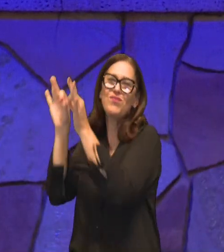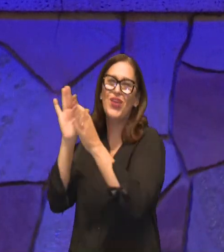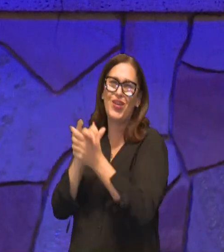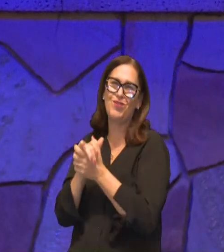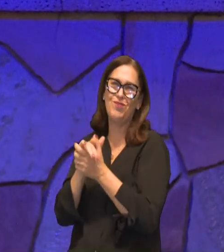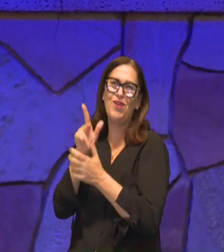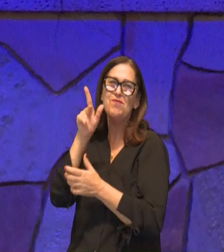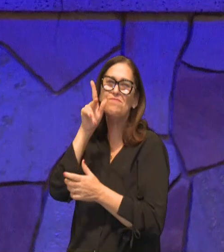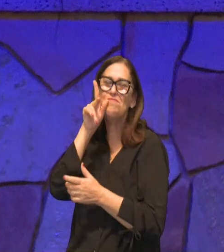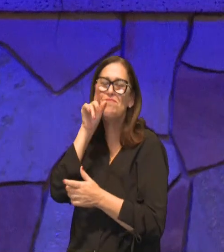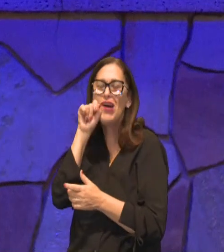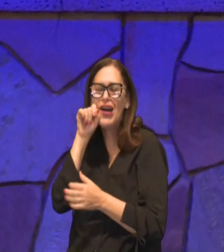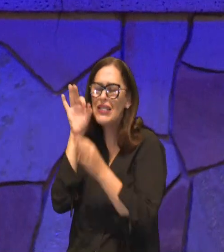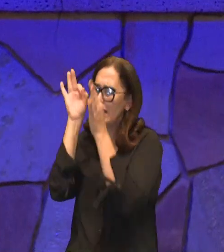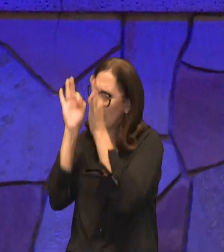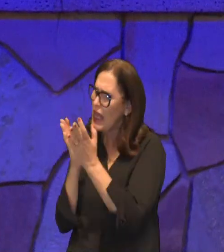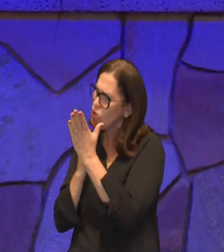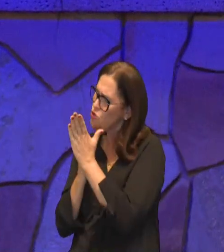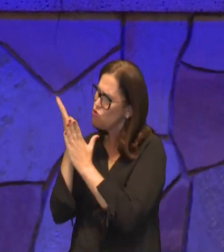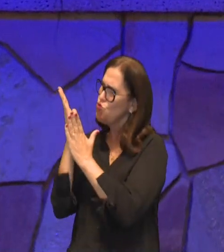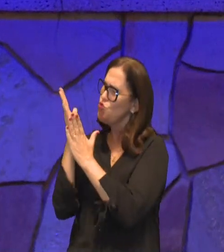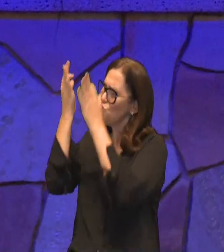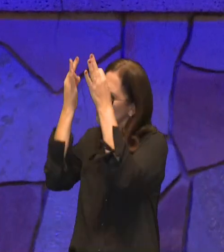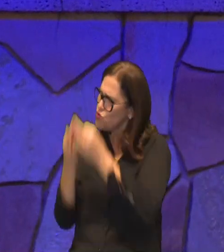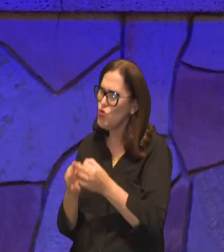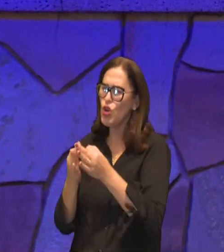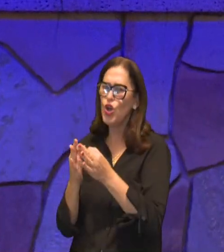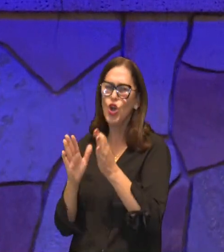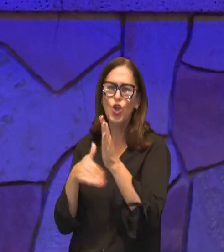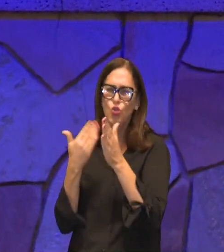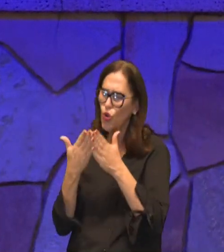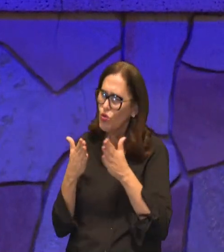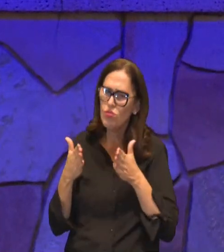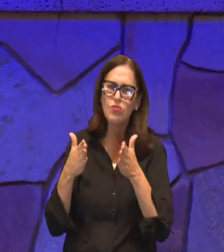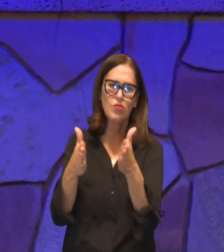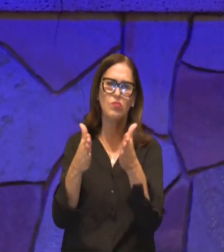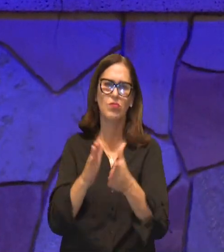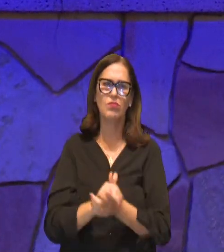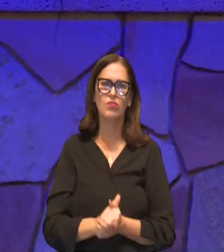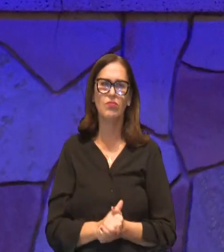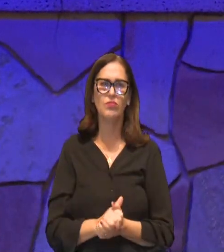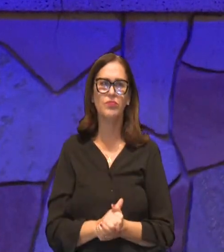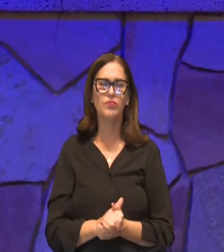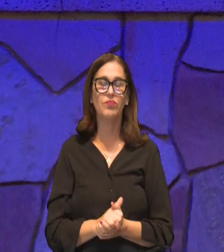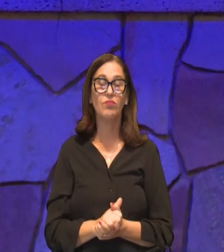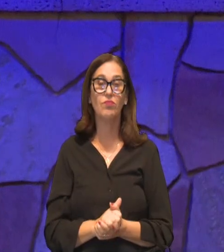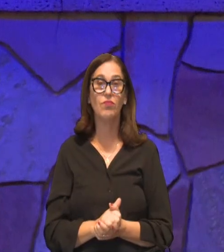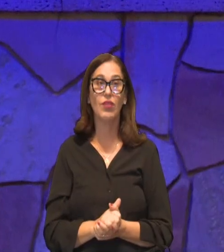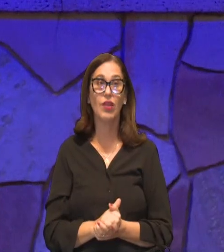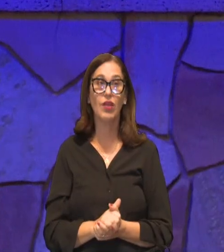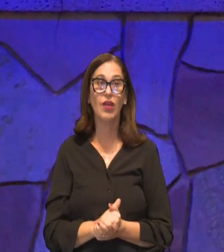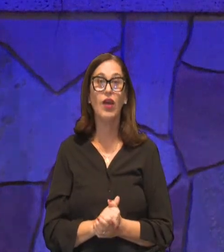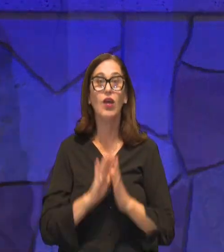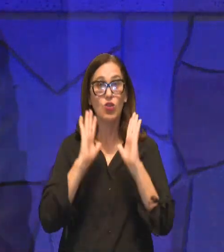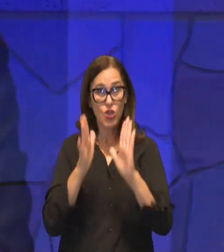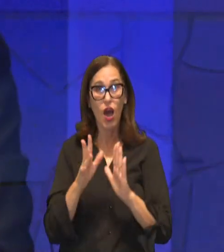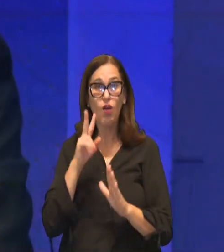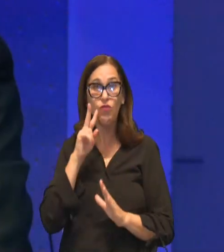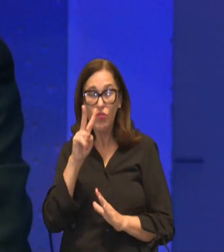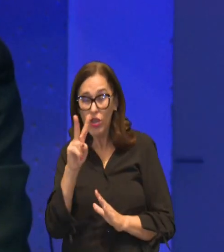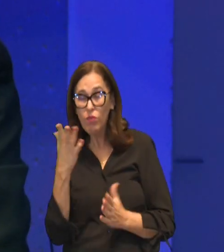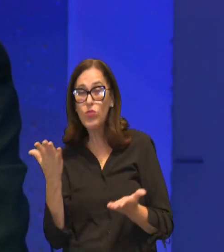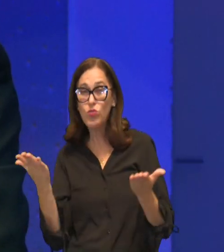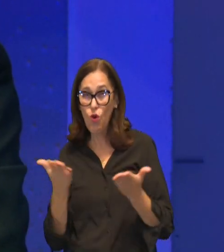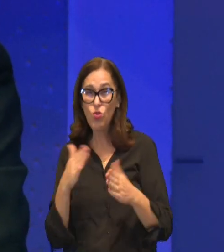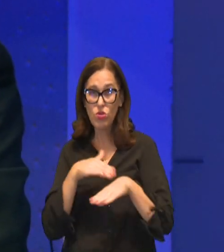Pai correto e justo em todos os seus caminhos. Mas à luz de tudo que nós já vimos e ouvimos aqui,